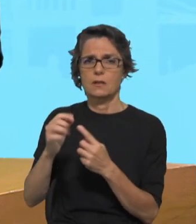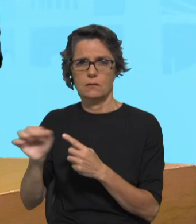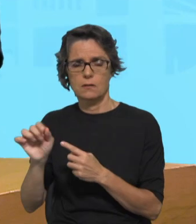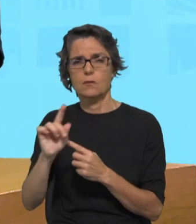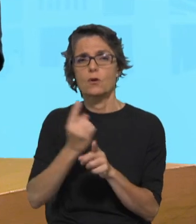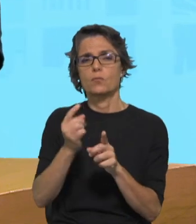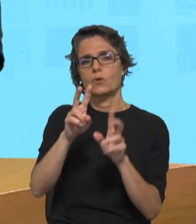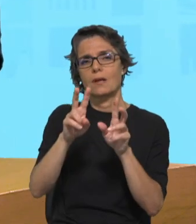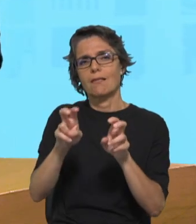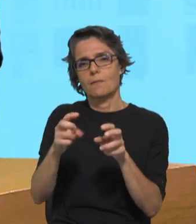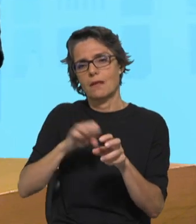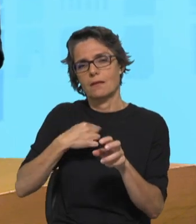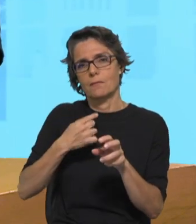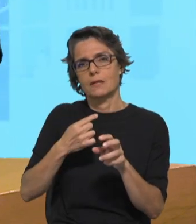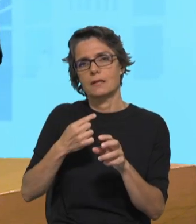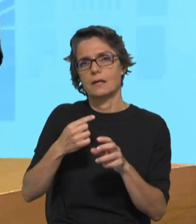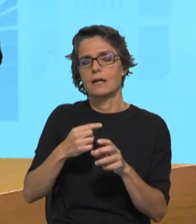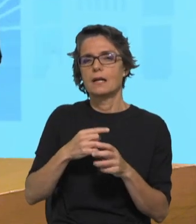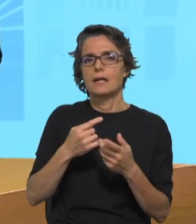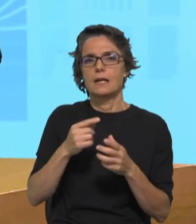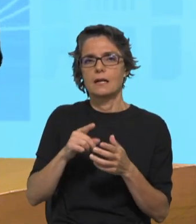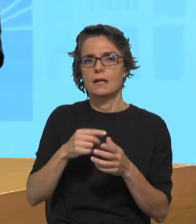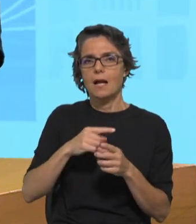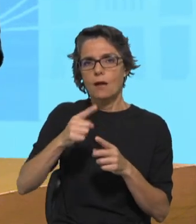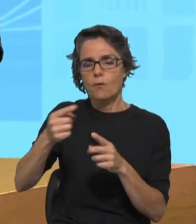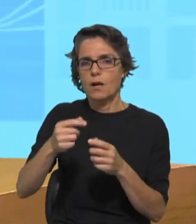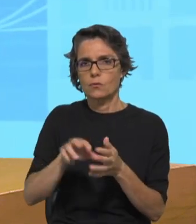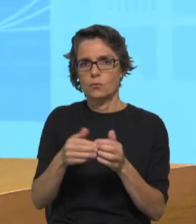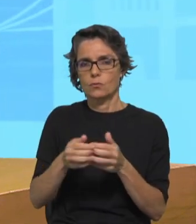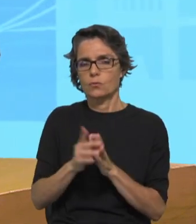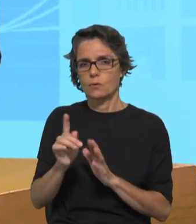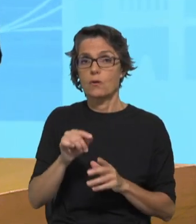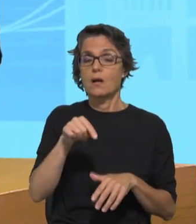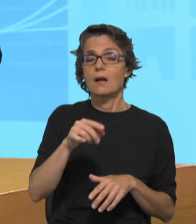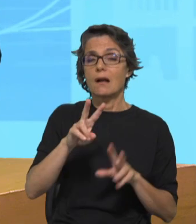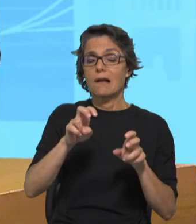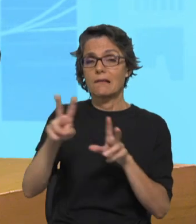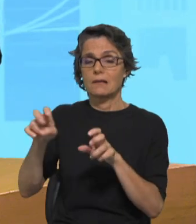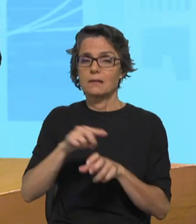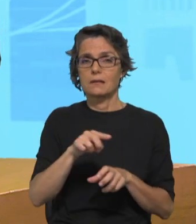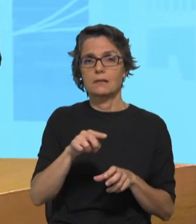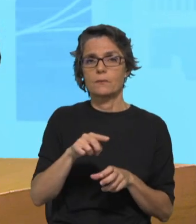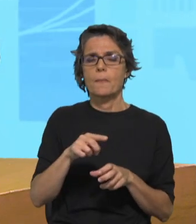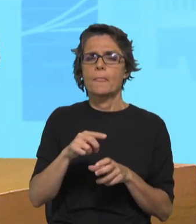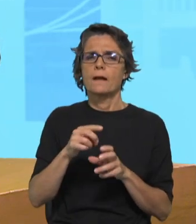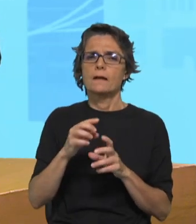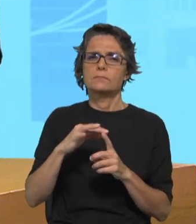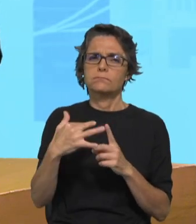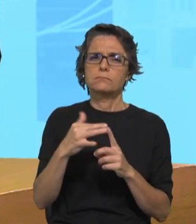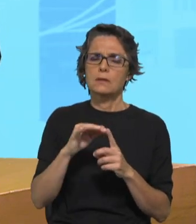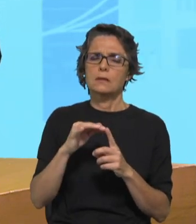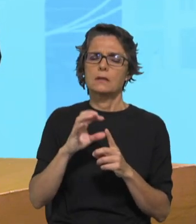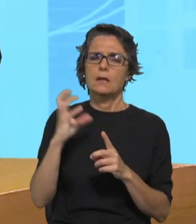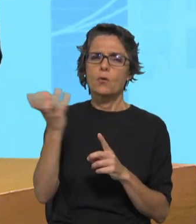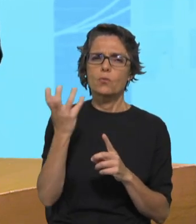muito tempo eu ia todos os anos. E dava um de 2 temas, a inculturação e o diálogo interreligioso.